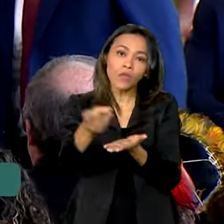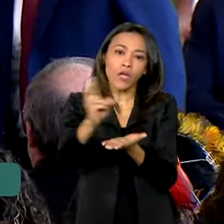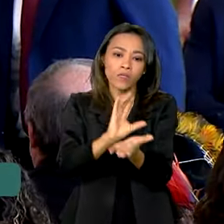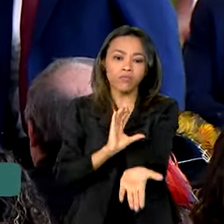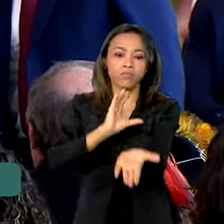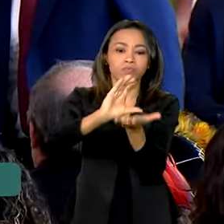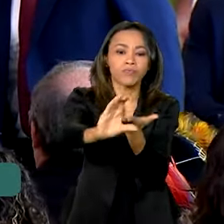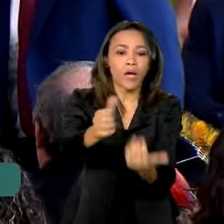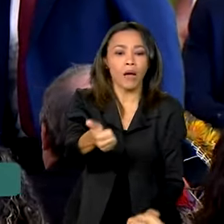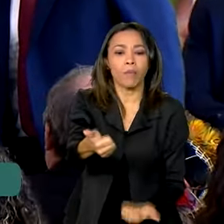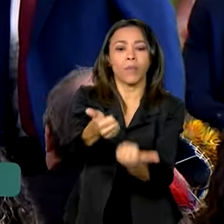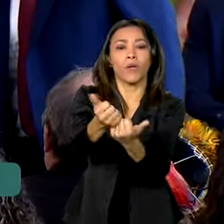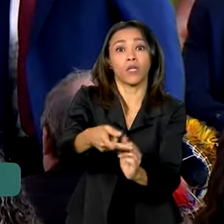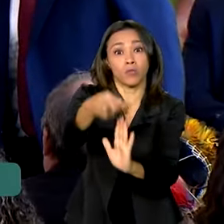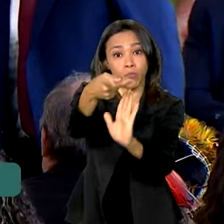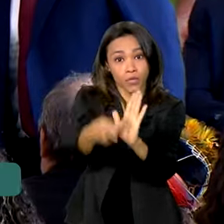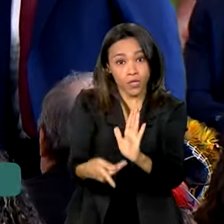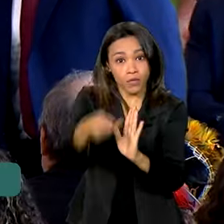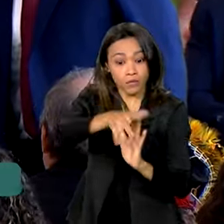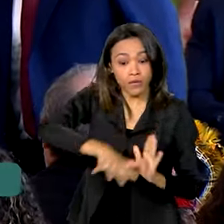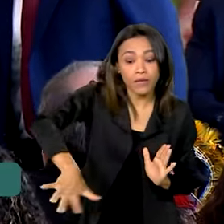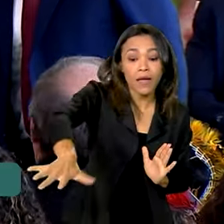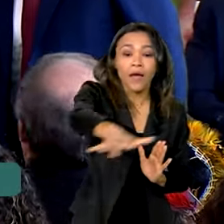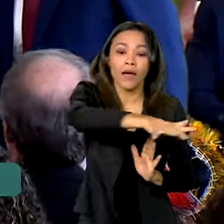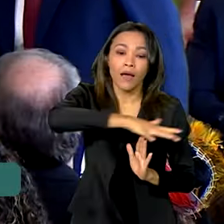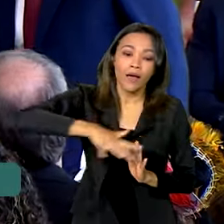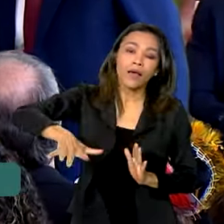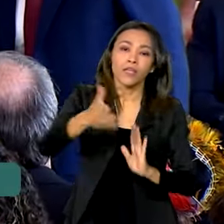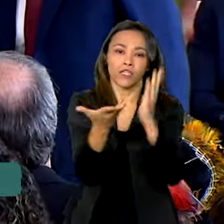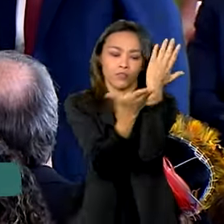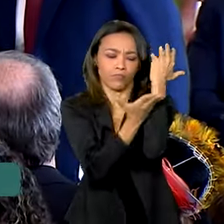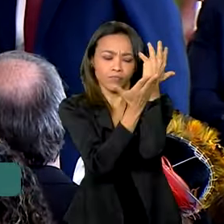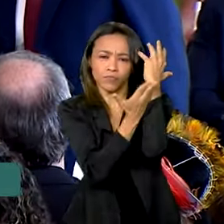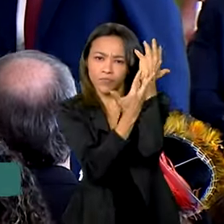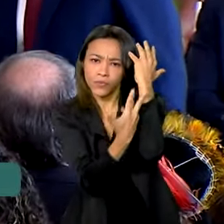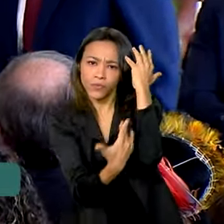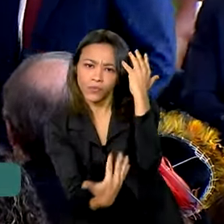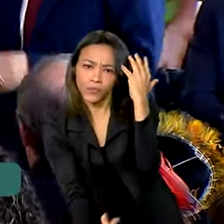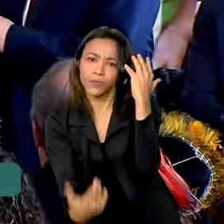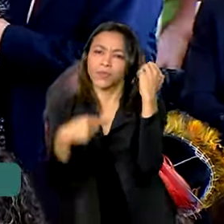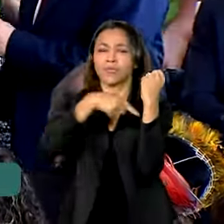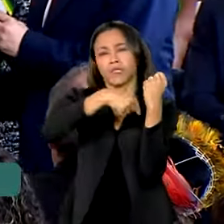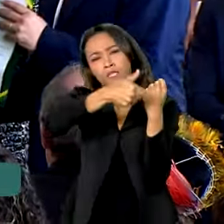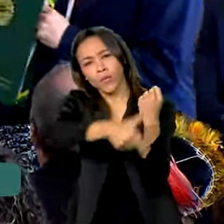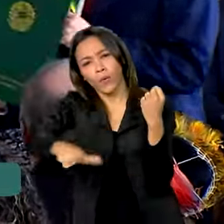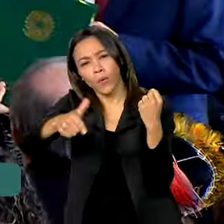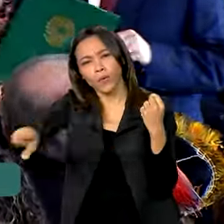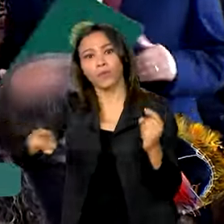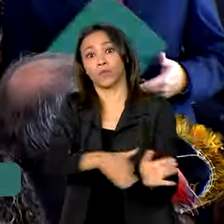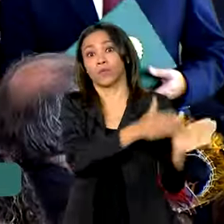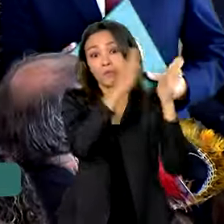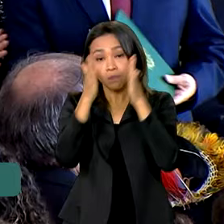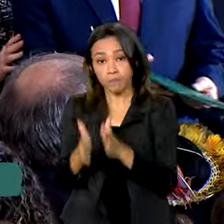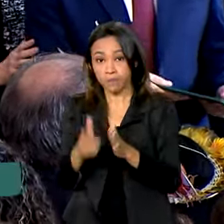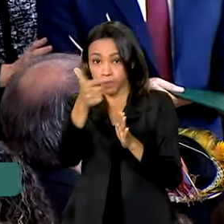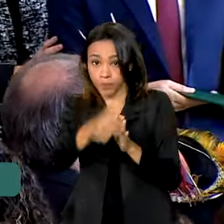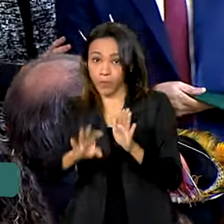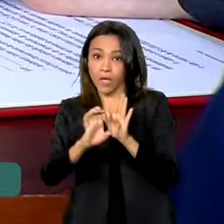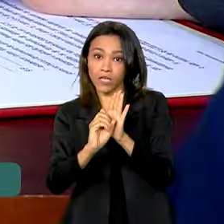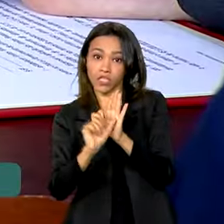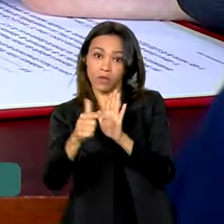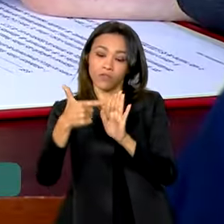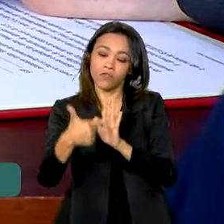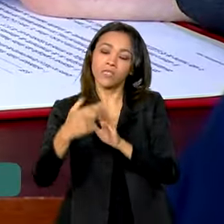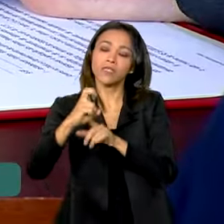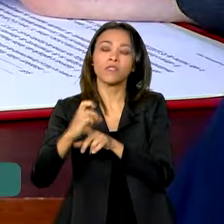a projetos de redes de agroecologia, extrativismo e produção orgânica e o edital de 25 milhões de